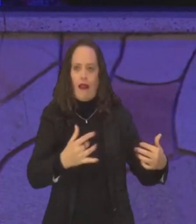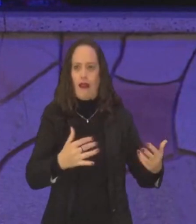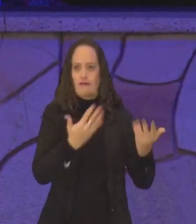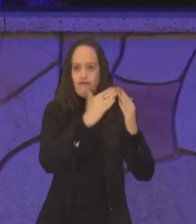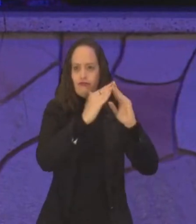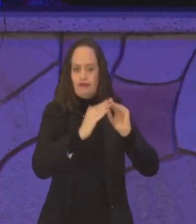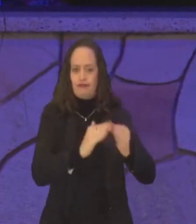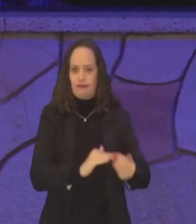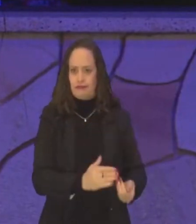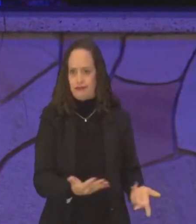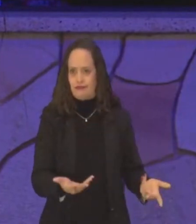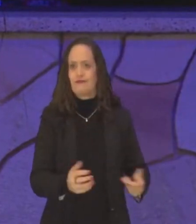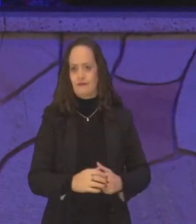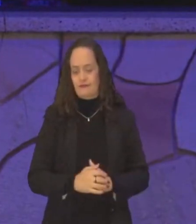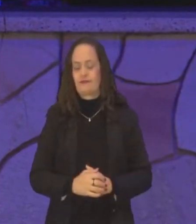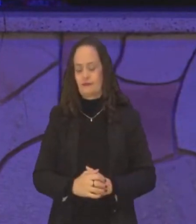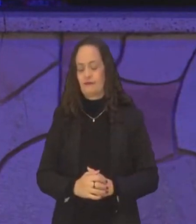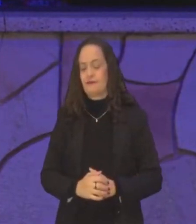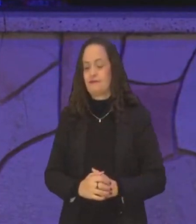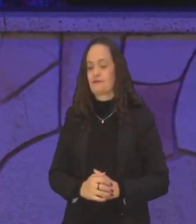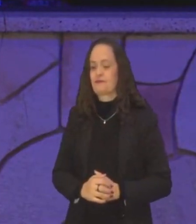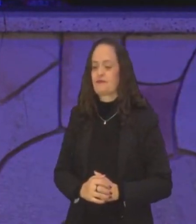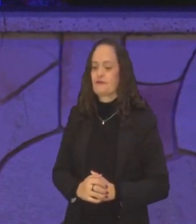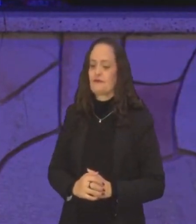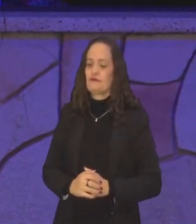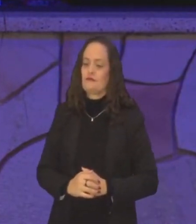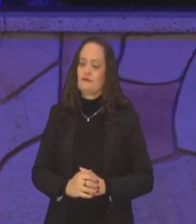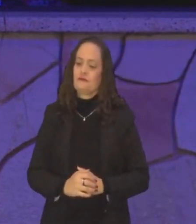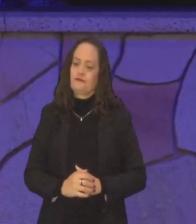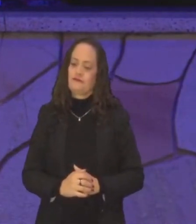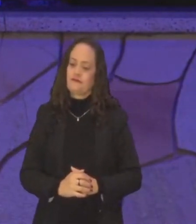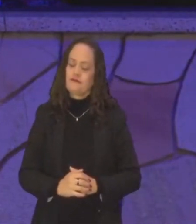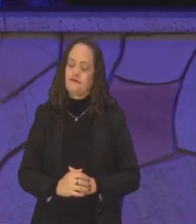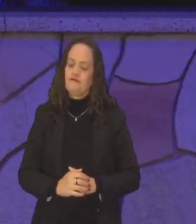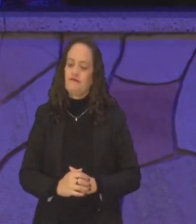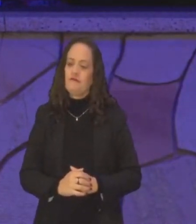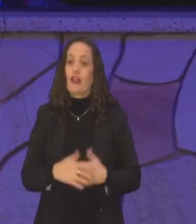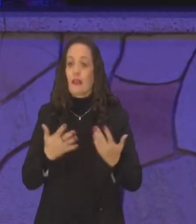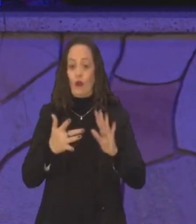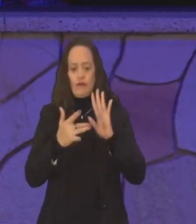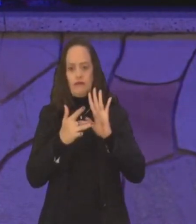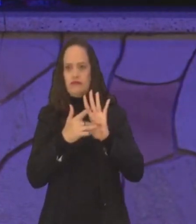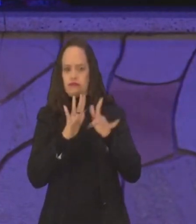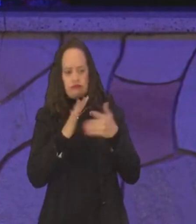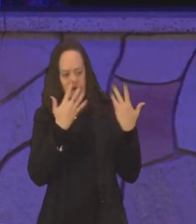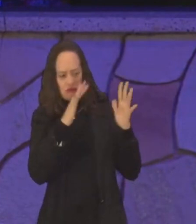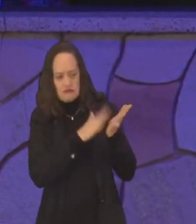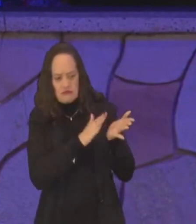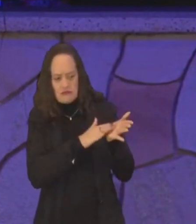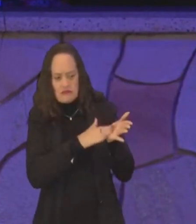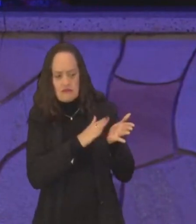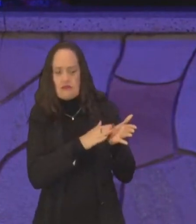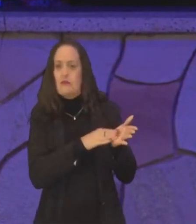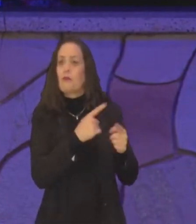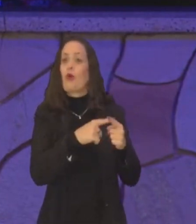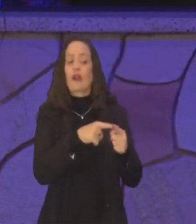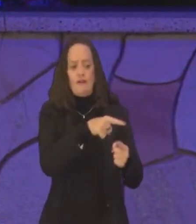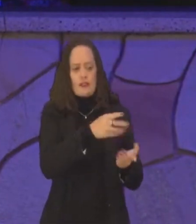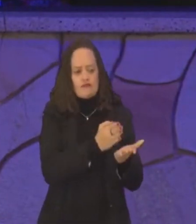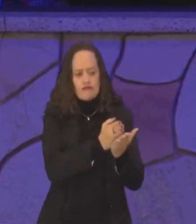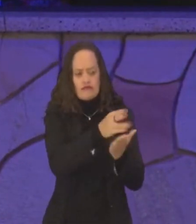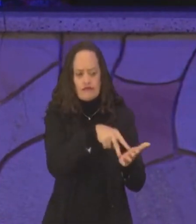do imperador Constantino. Os elogios do Senhor: perseverança, conserva o meu nome.